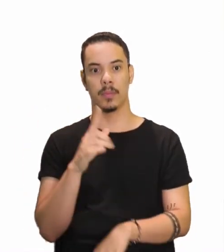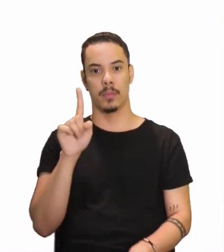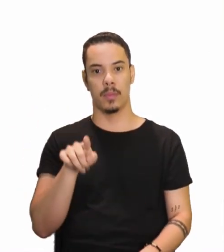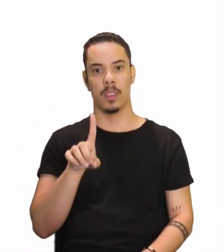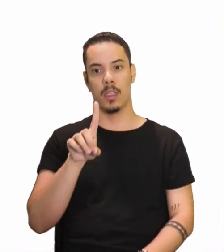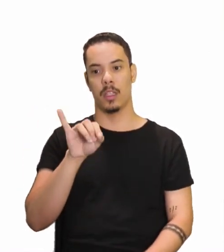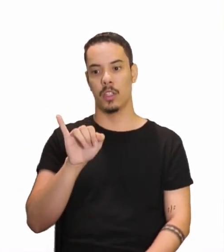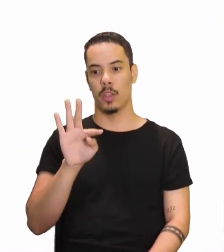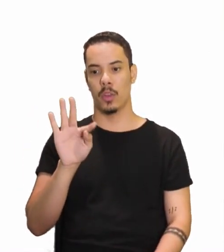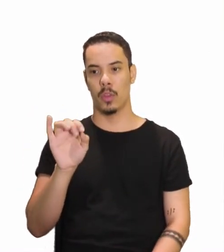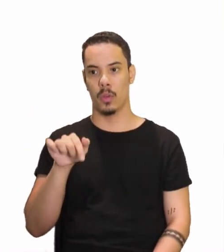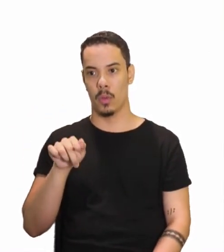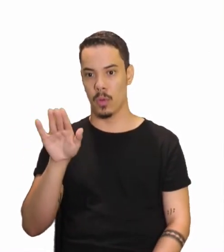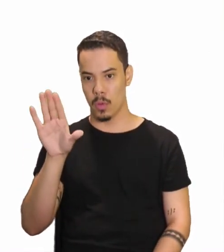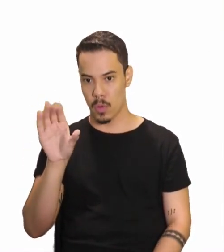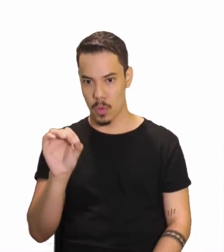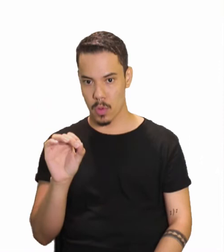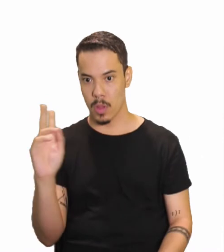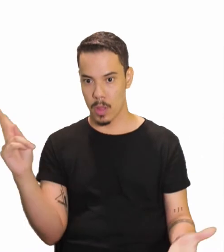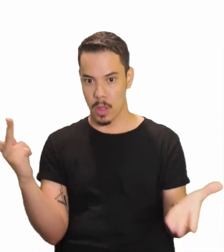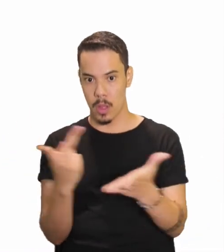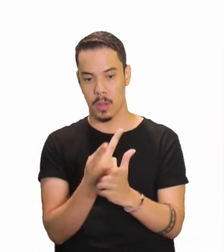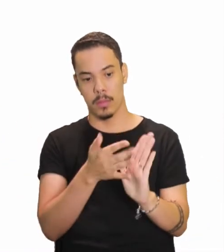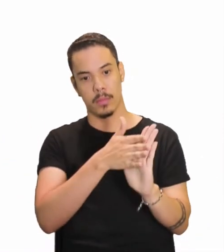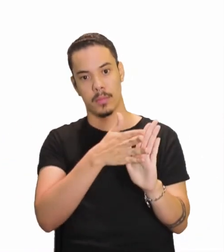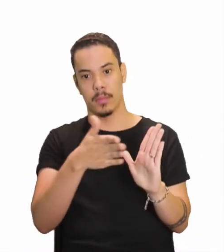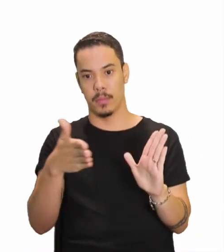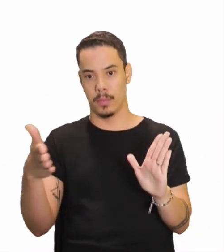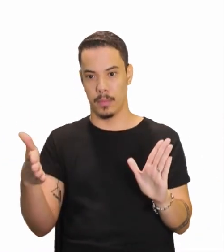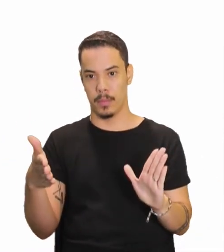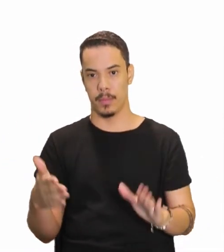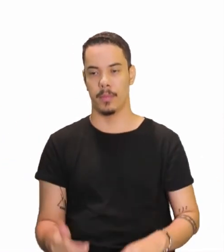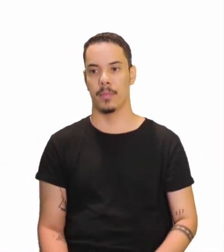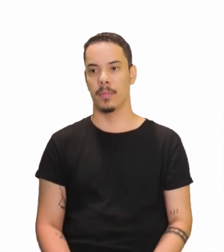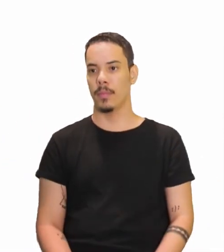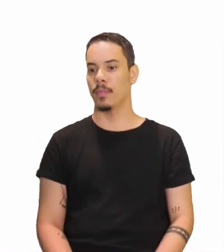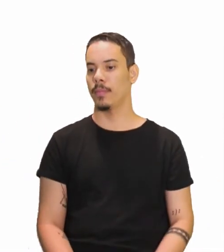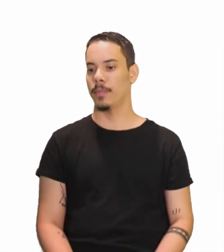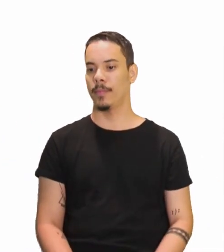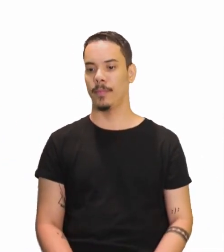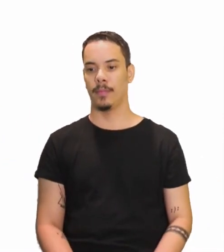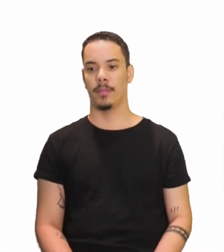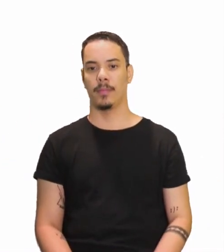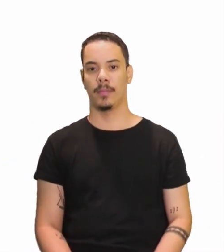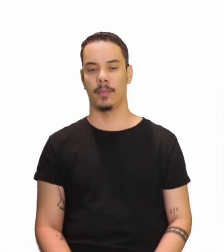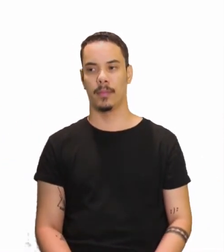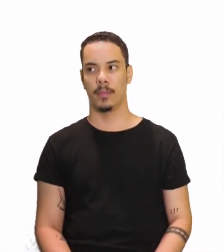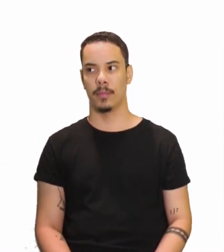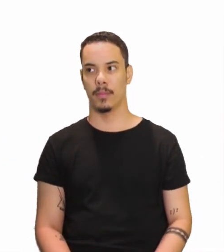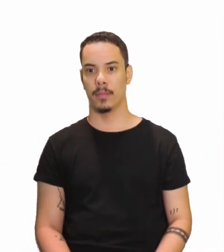ditongo. A mesma coisa acontece nos outros. Beleza? Fique,